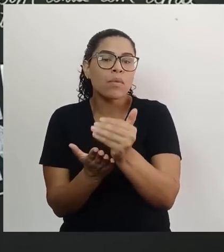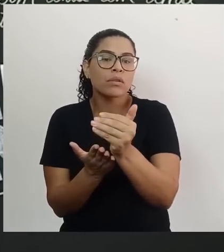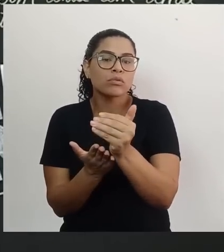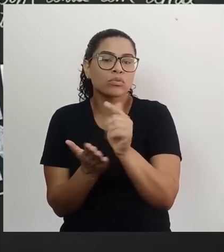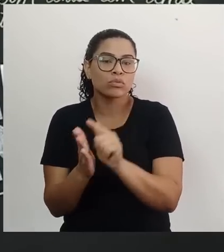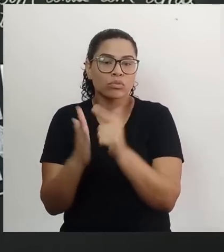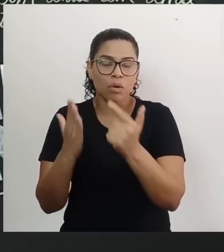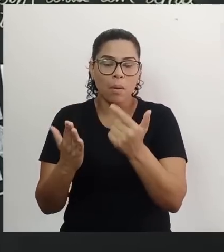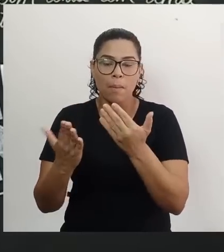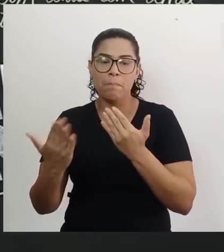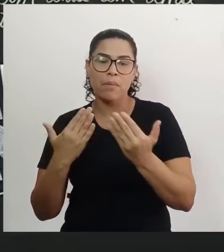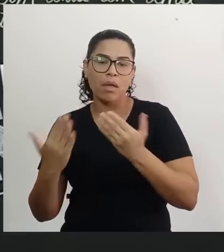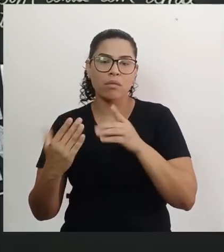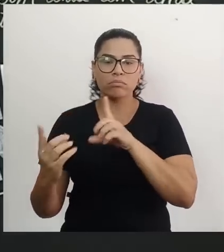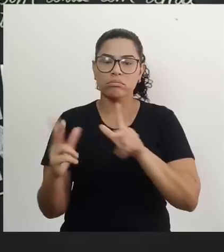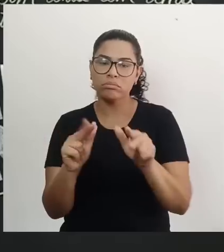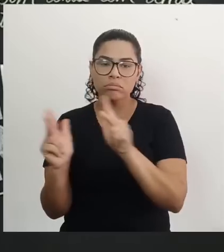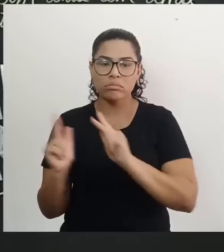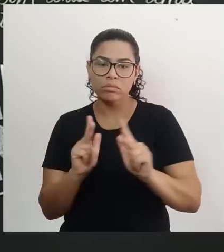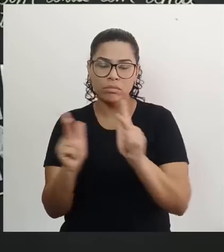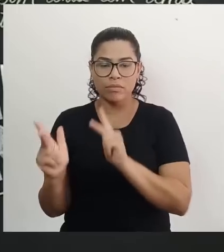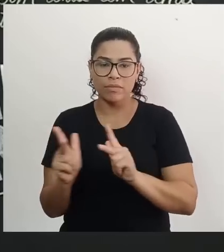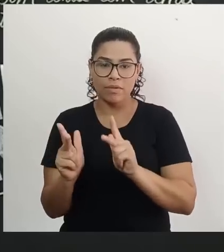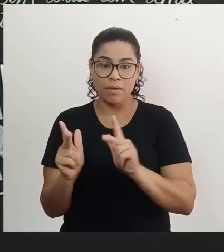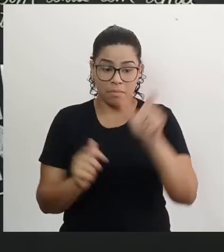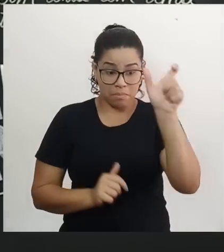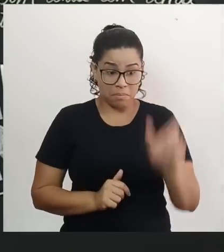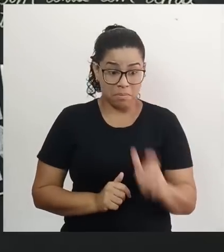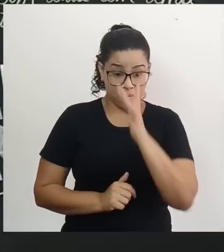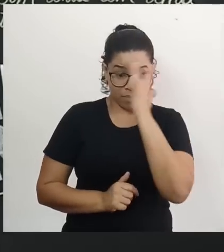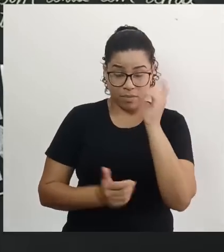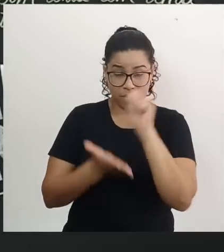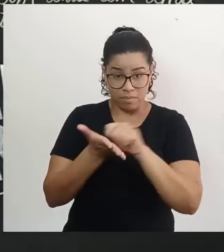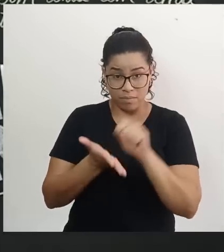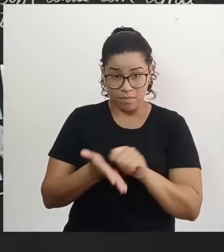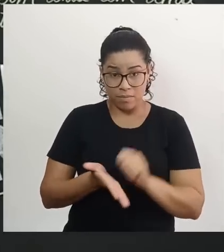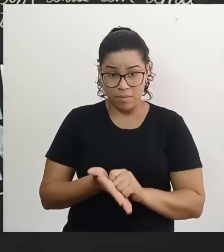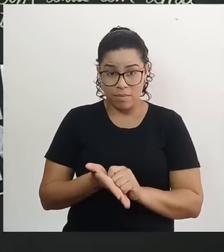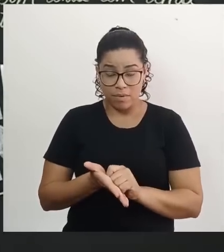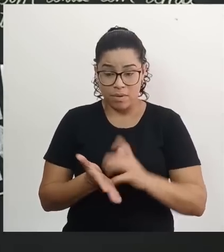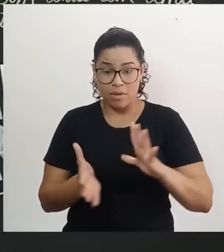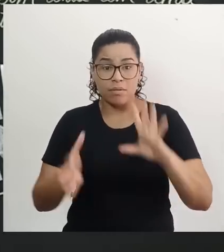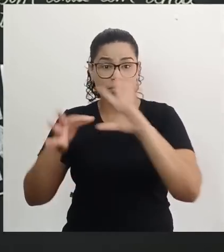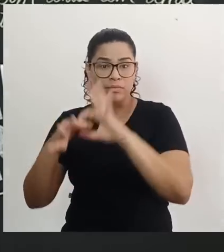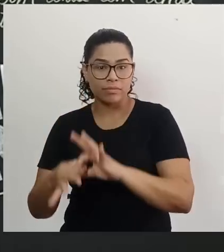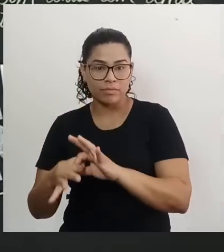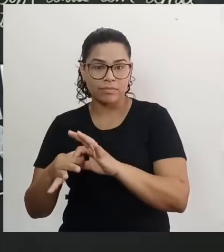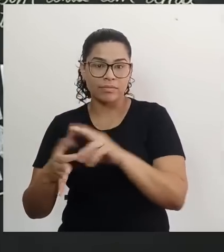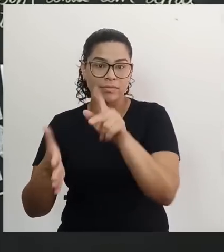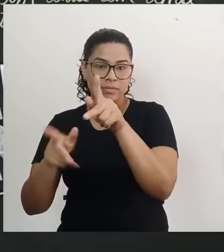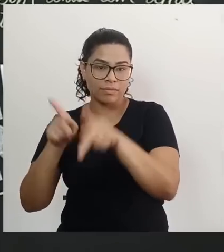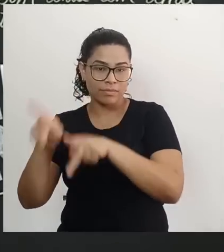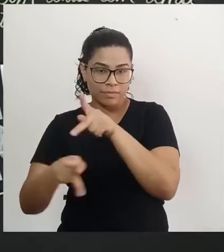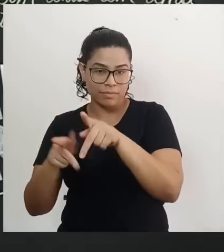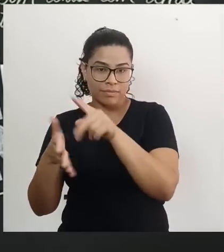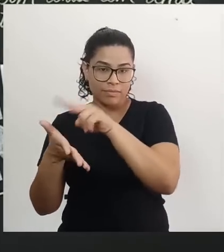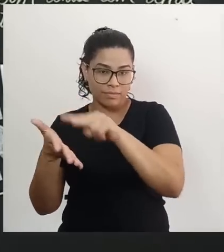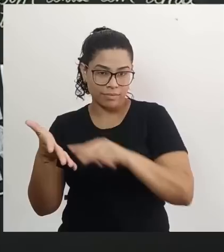um bate-papo que o editor estabelece entre a empresa, entre o veículo e os